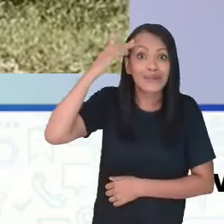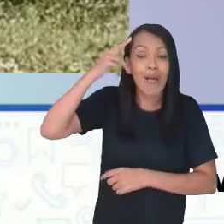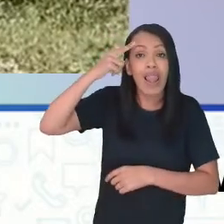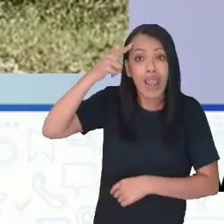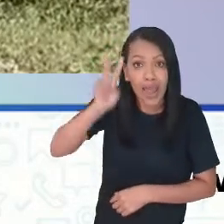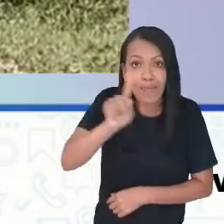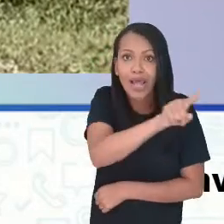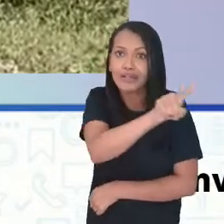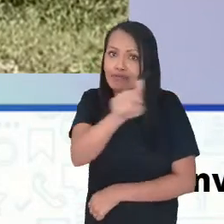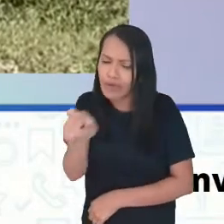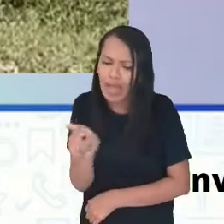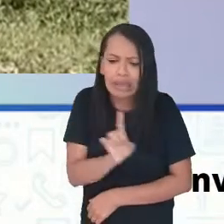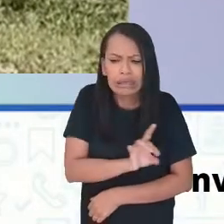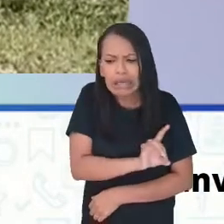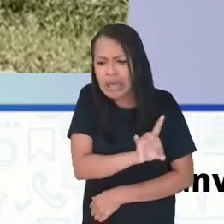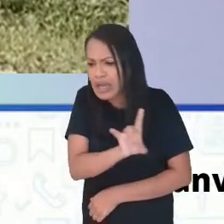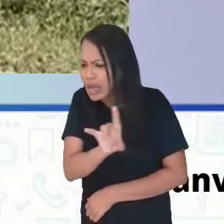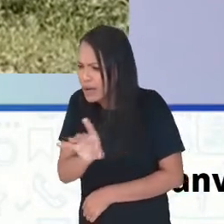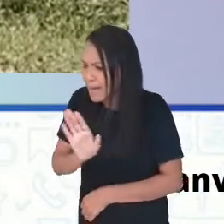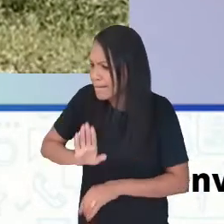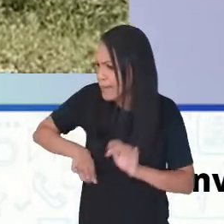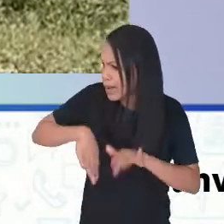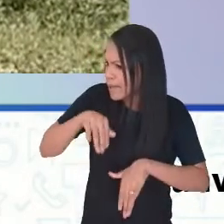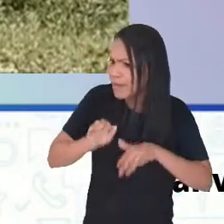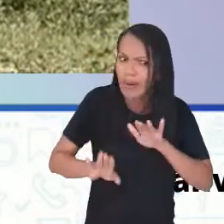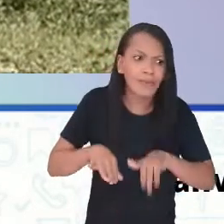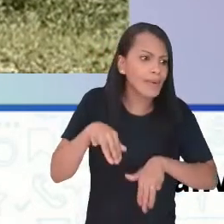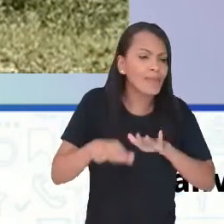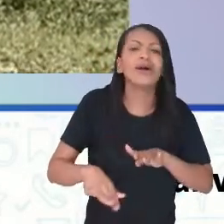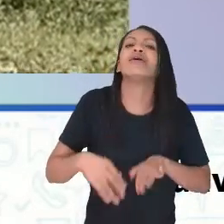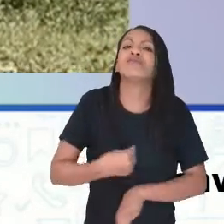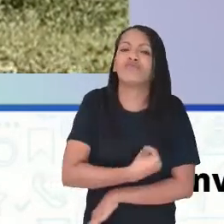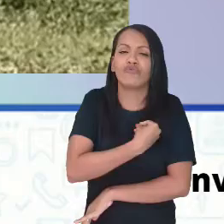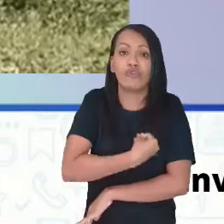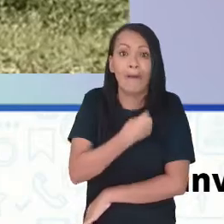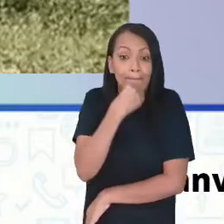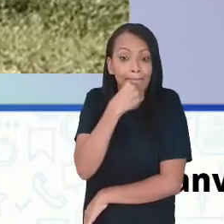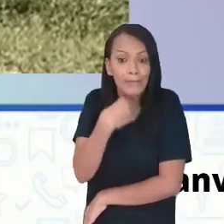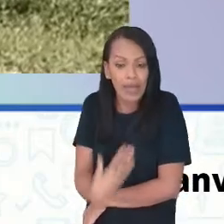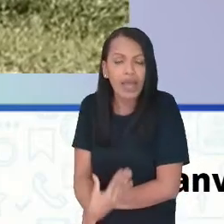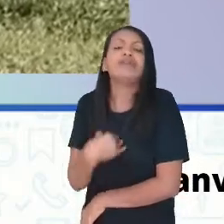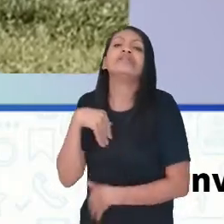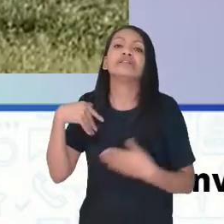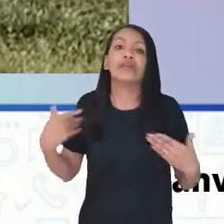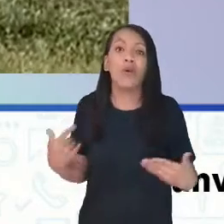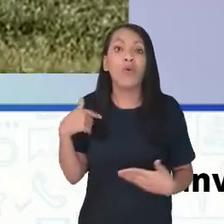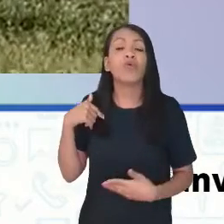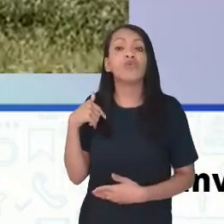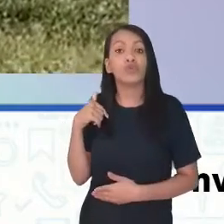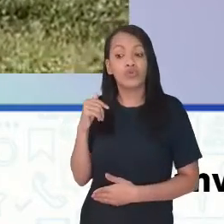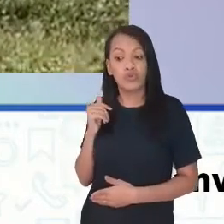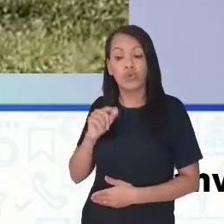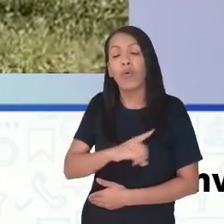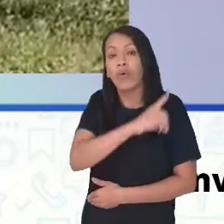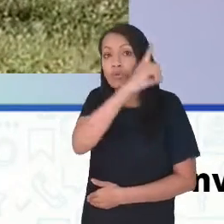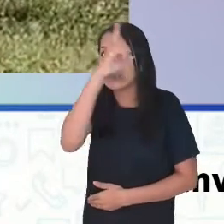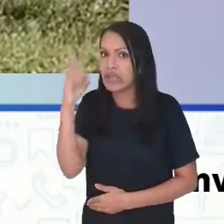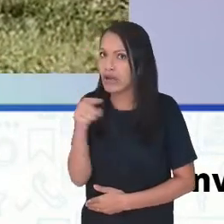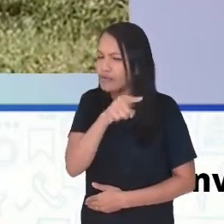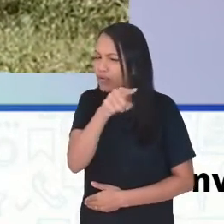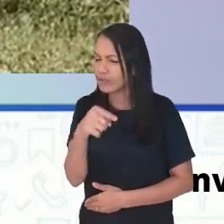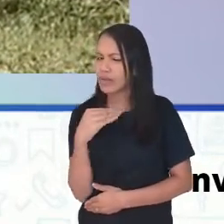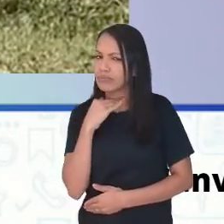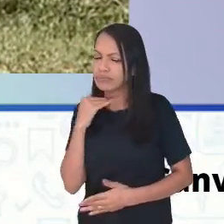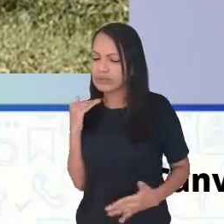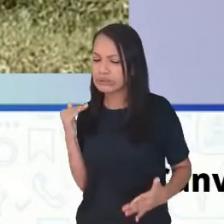a pena cada passo que foi dado. Aí sim, lá na chegada, quando o fim é evidente, e a